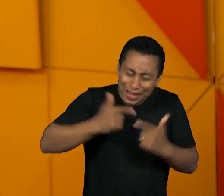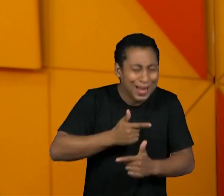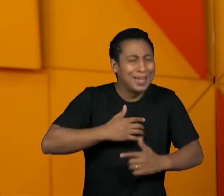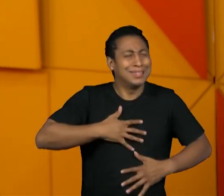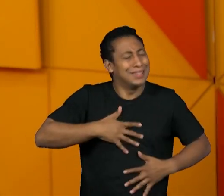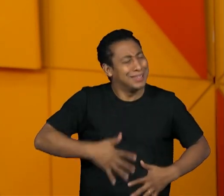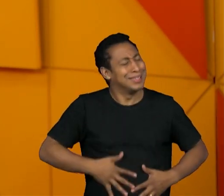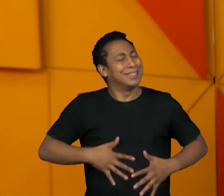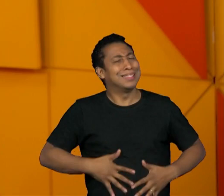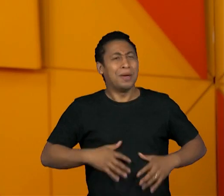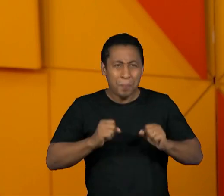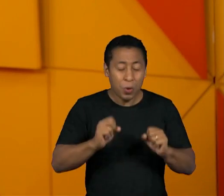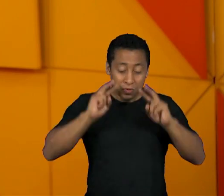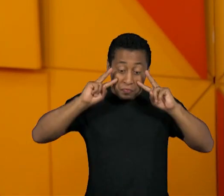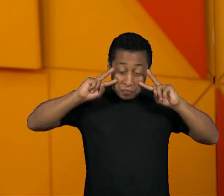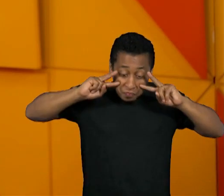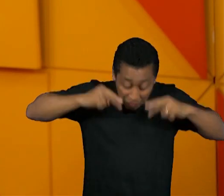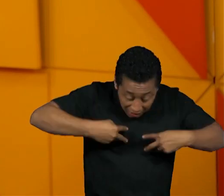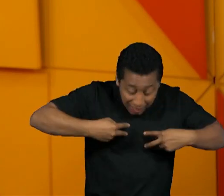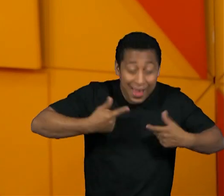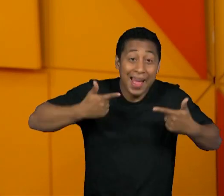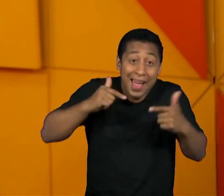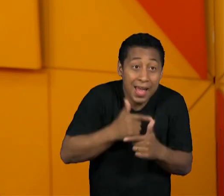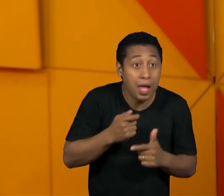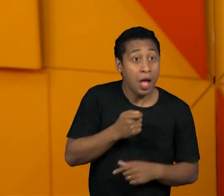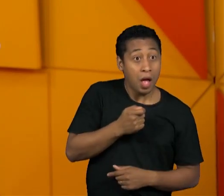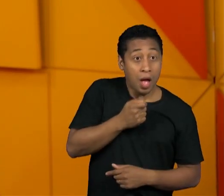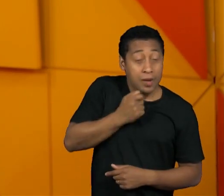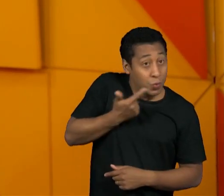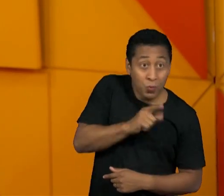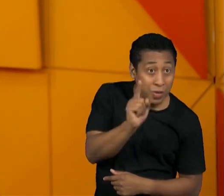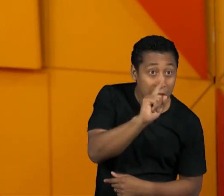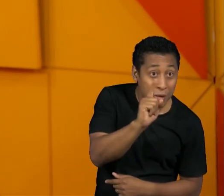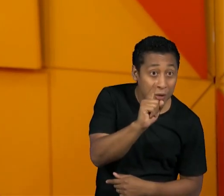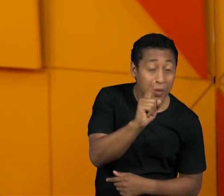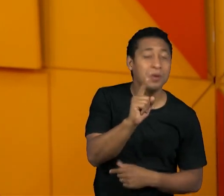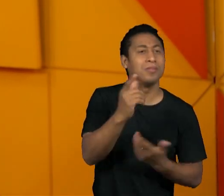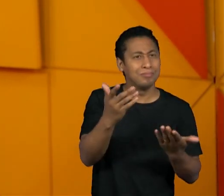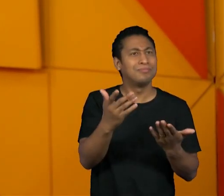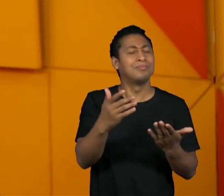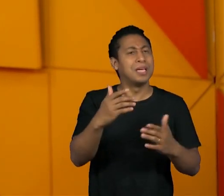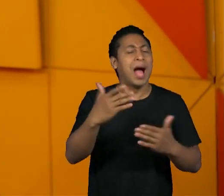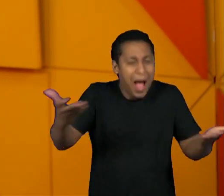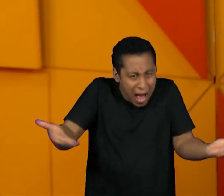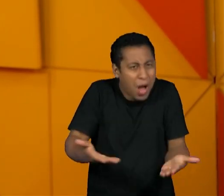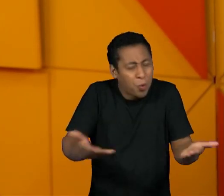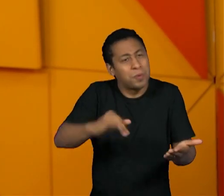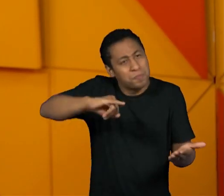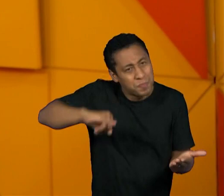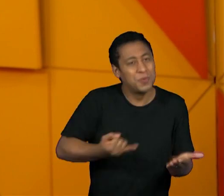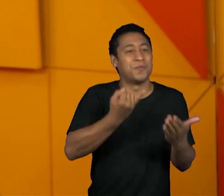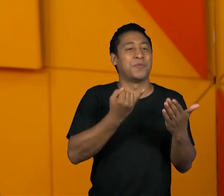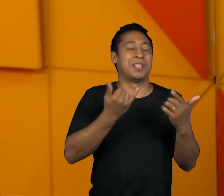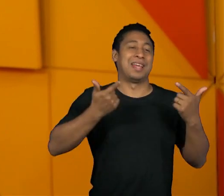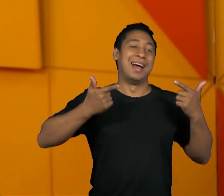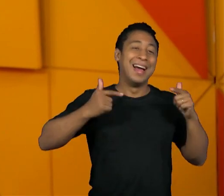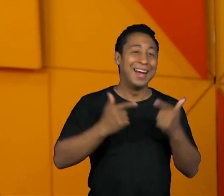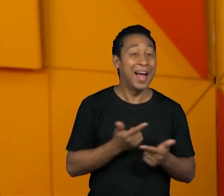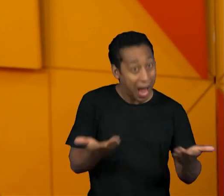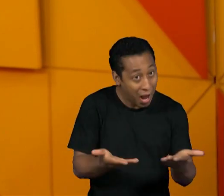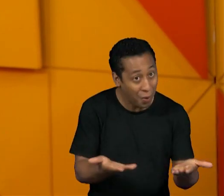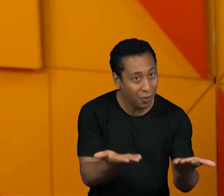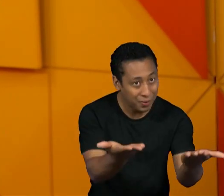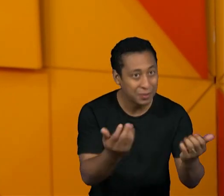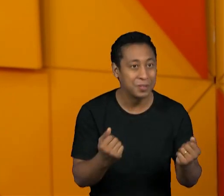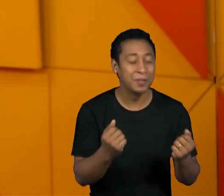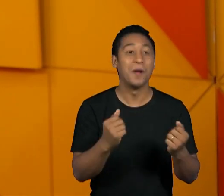vida, tá? Dá uma gargalhada. Não deu ainda uma gargalhada hoje com a gente? Então faz isso agora, agorinha mesmo, tá? E